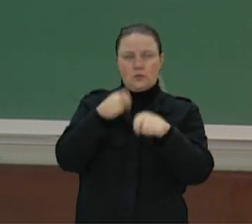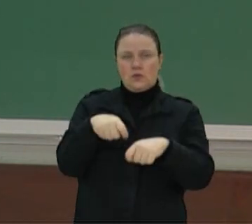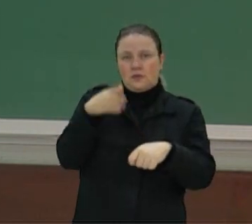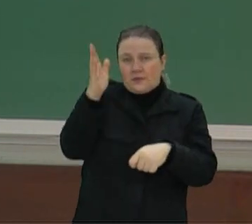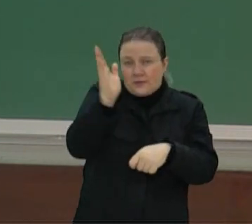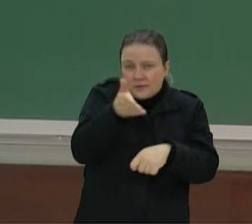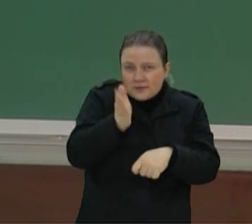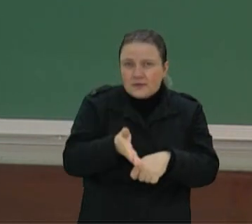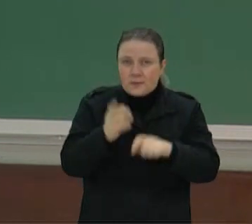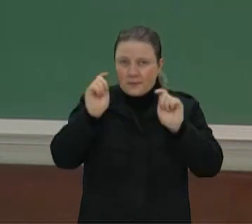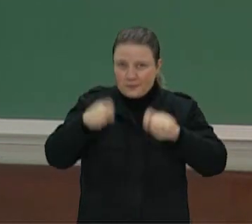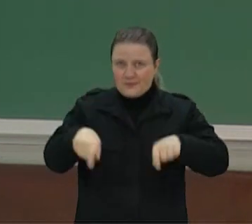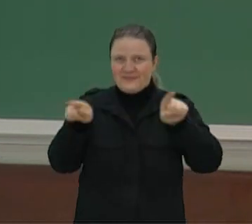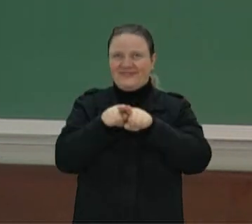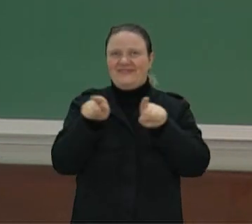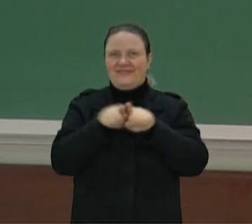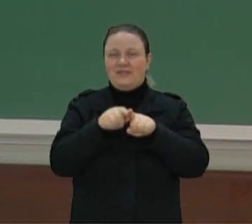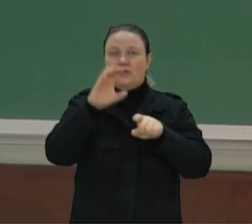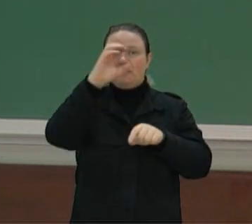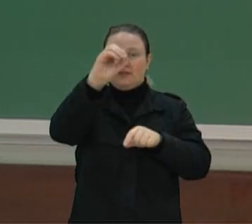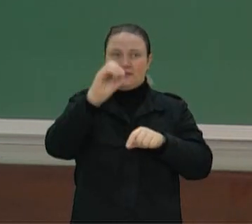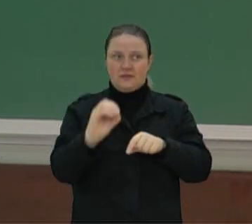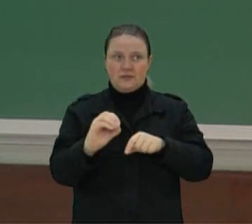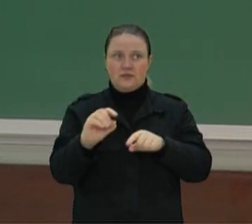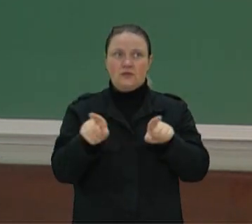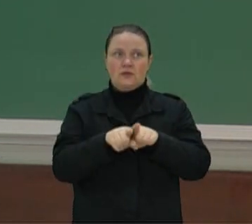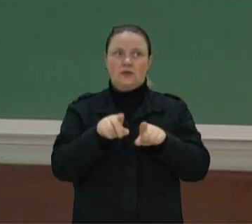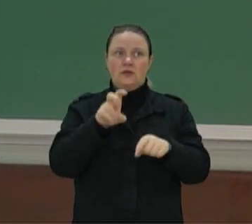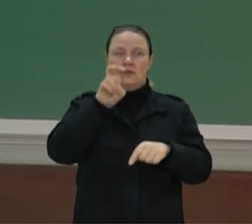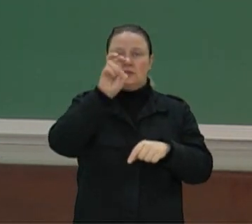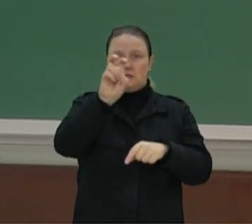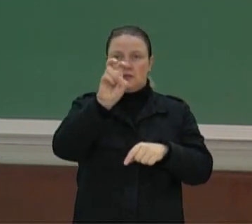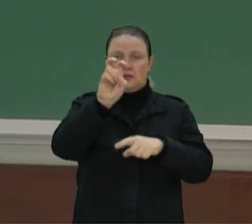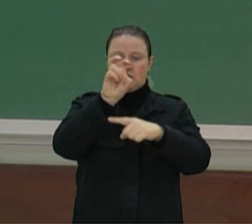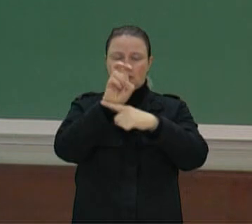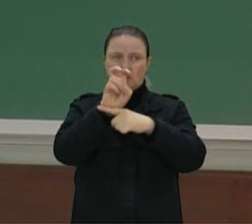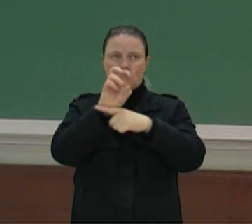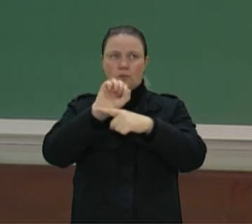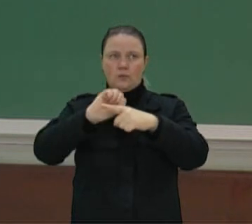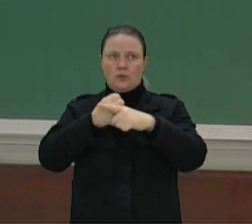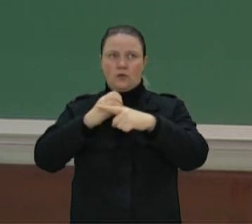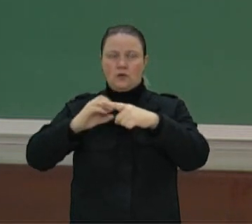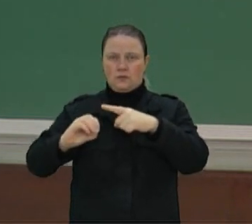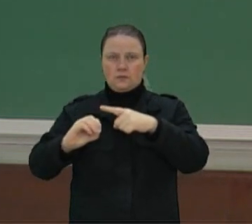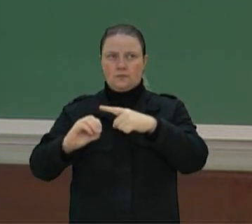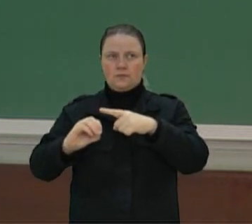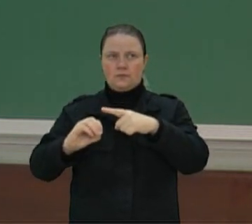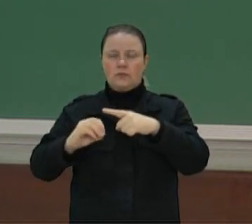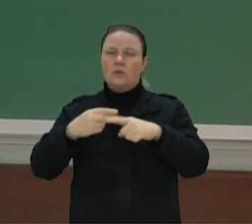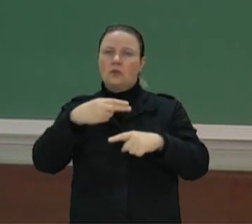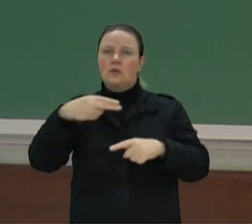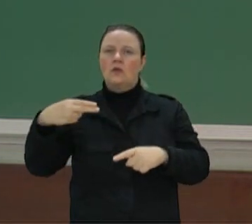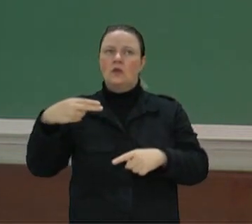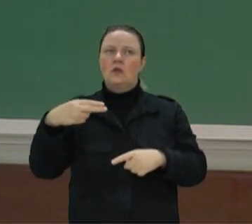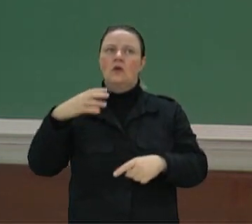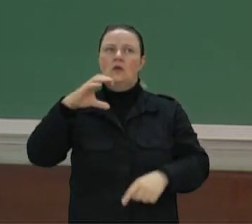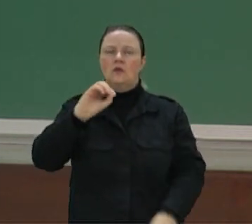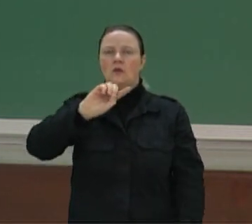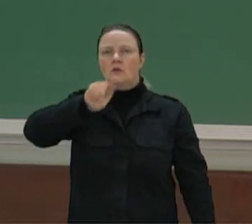corta-corta, tá? Cortar o 0 com 0, fica 5 por 80. Fazendo essa conta dá